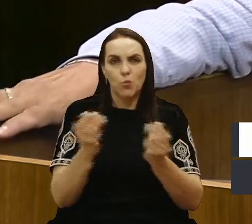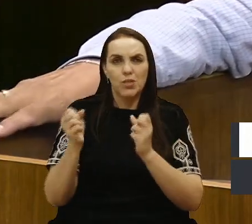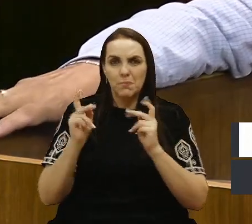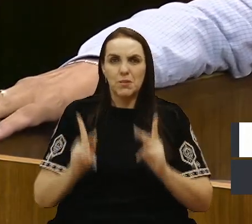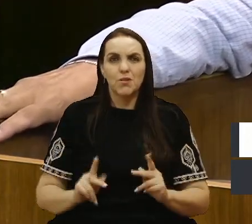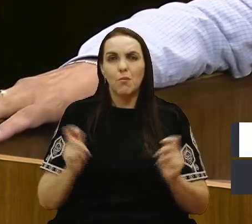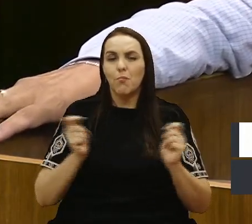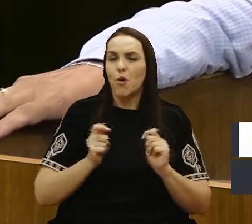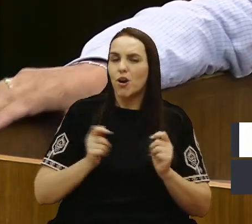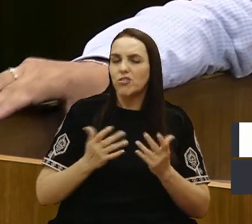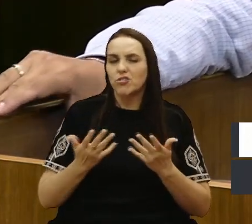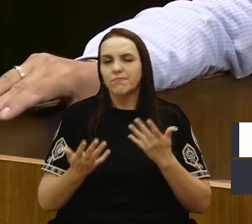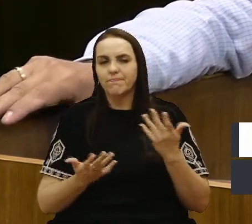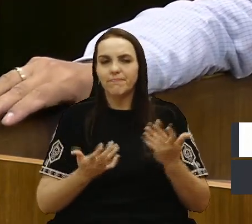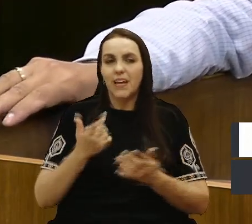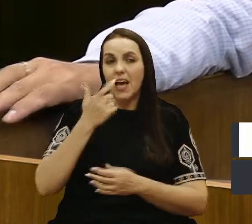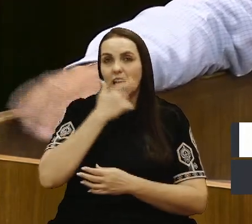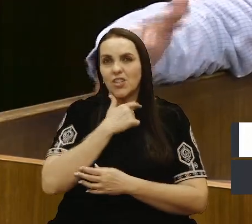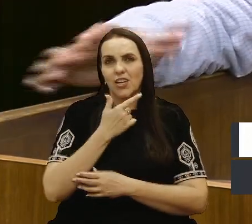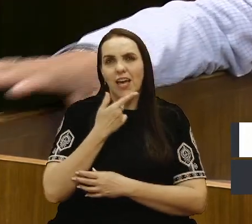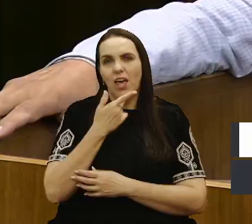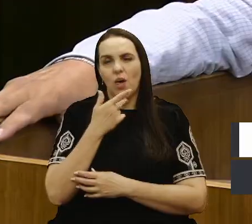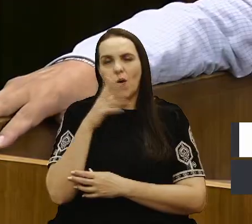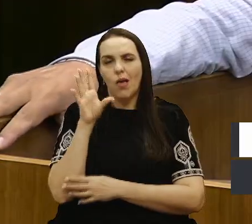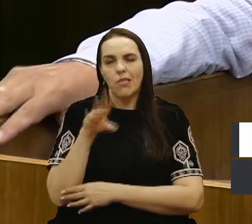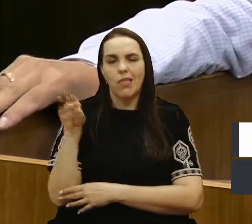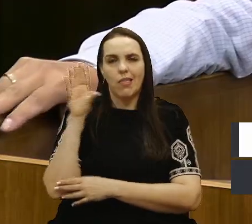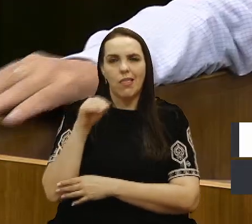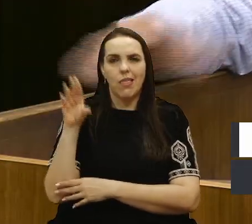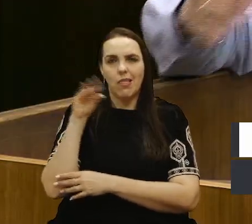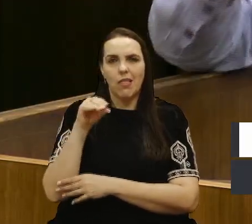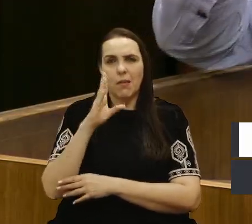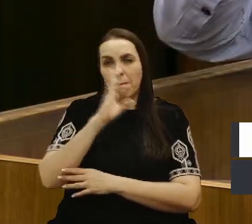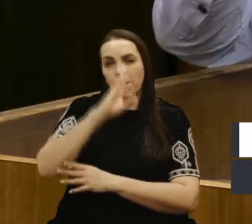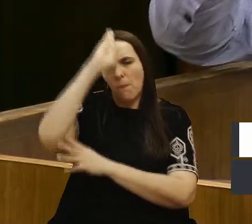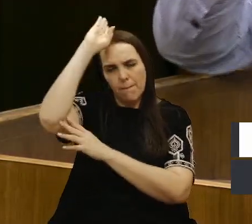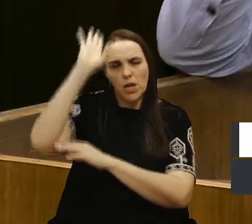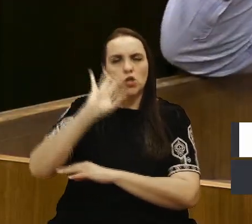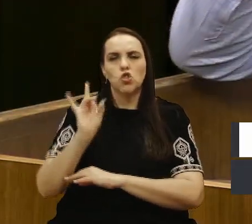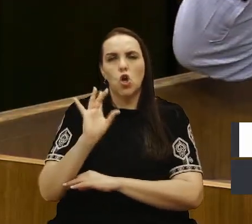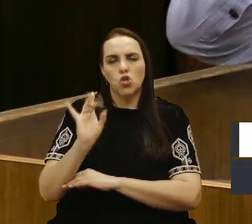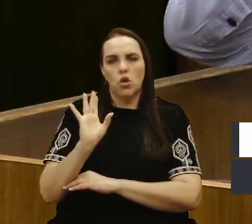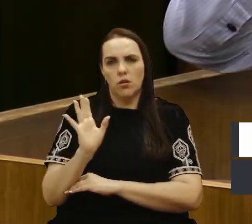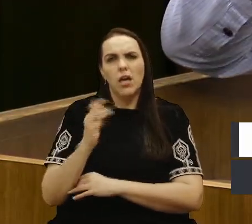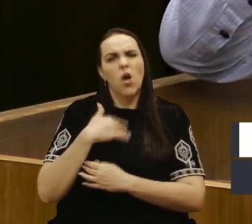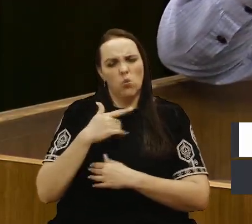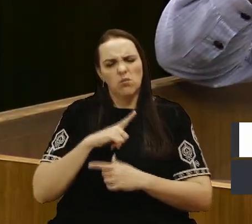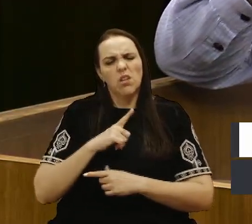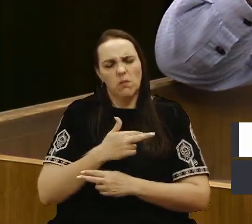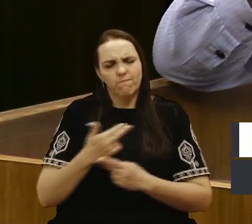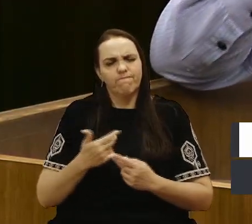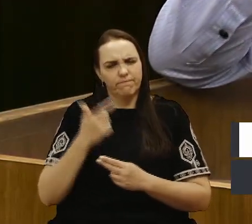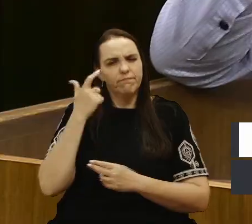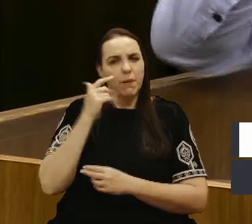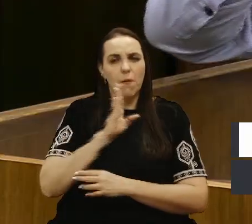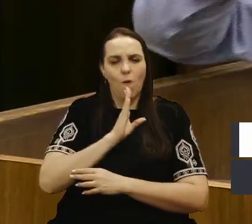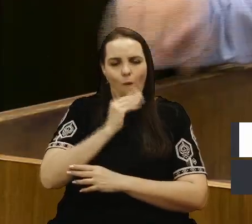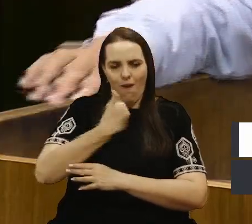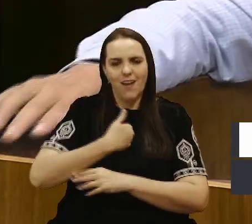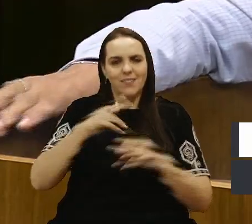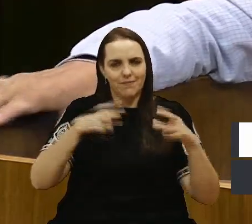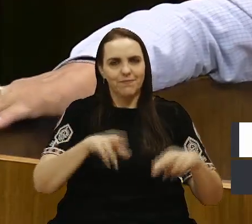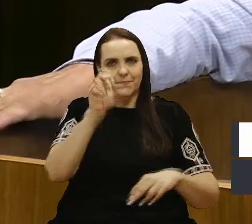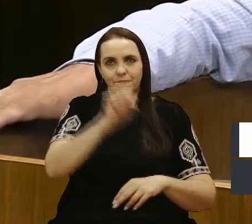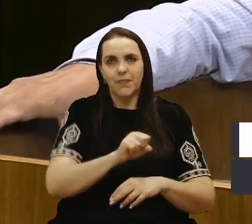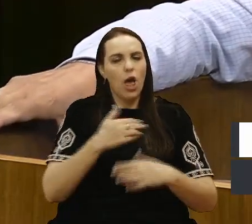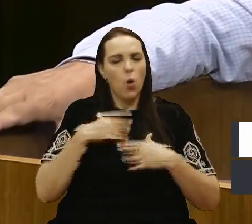até achar que eu estou falando demais nessa questão dos bombeiros, mas eu tenho uma coisa comigo e quem me conhece da Zona Sul sabe. Eu não desisto